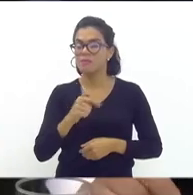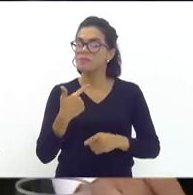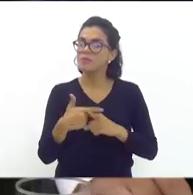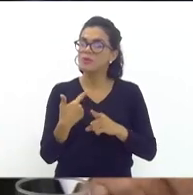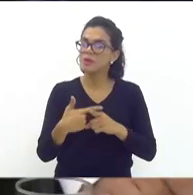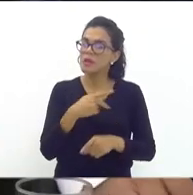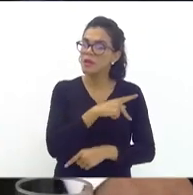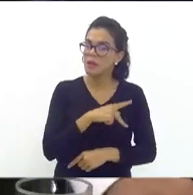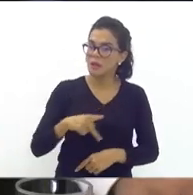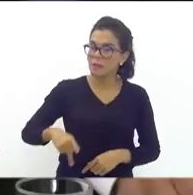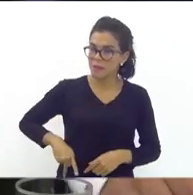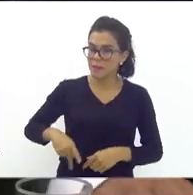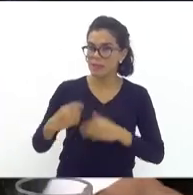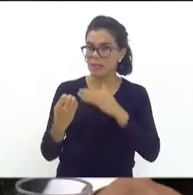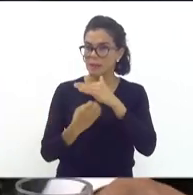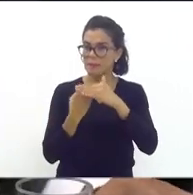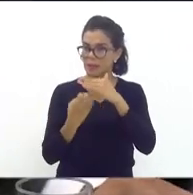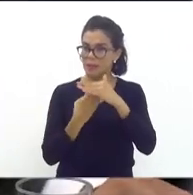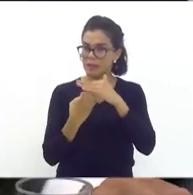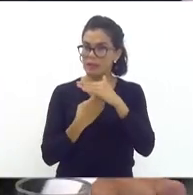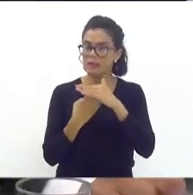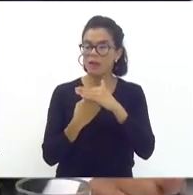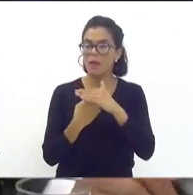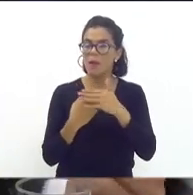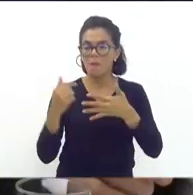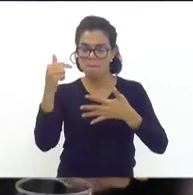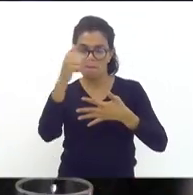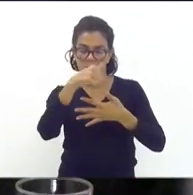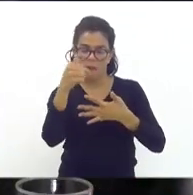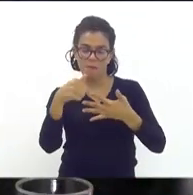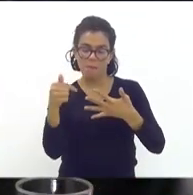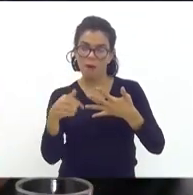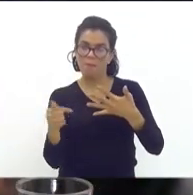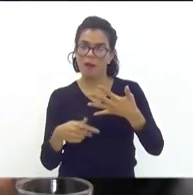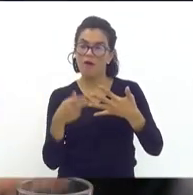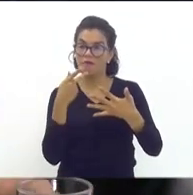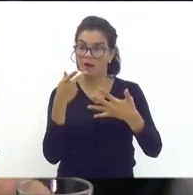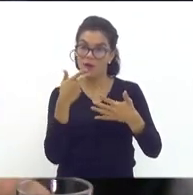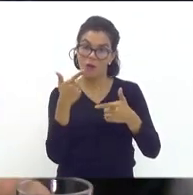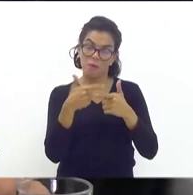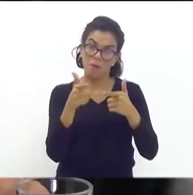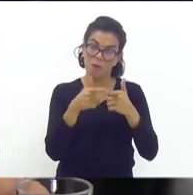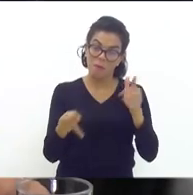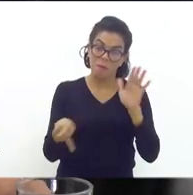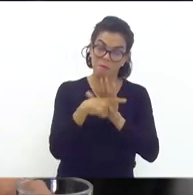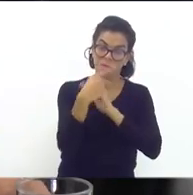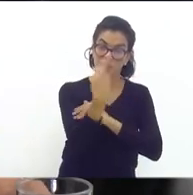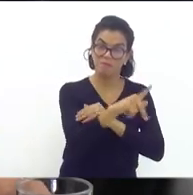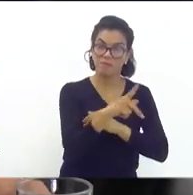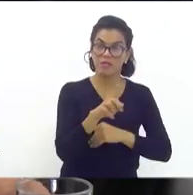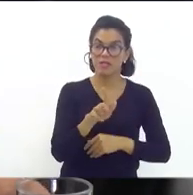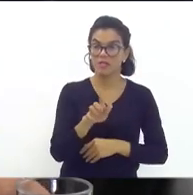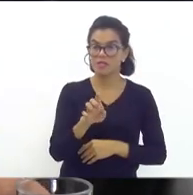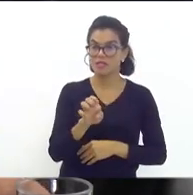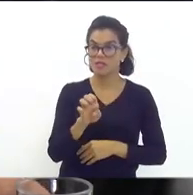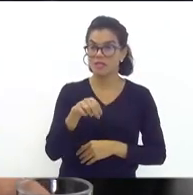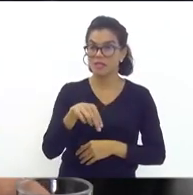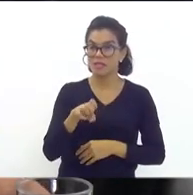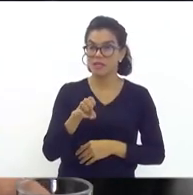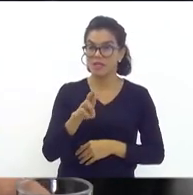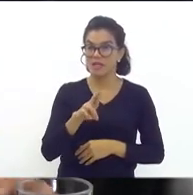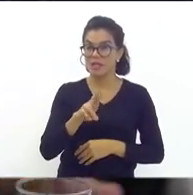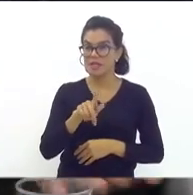presidente apontou aqui total em gerência da genésia na questão da